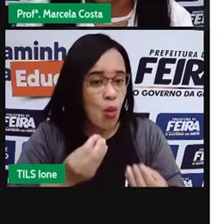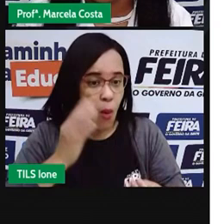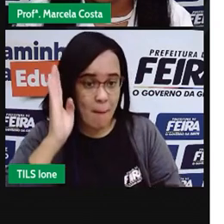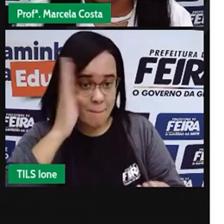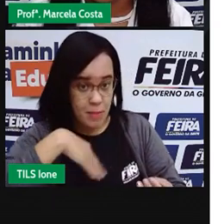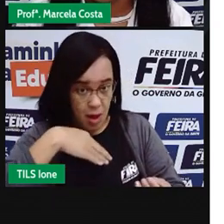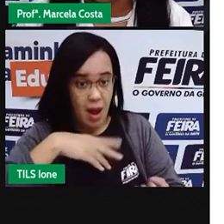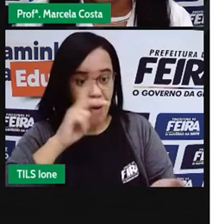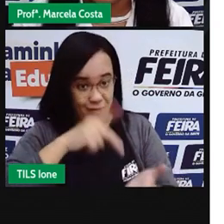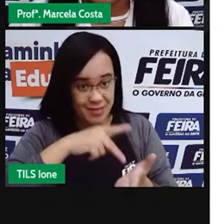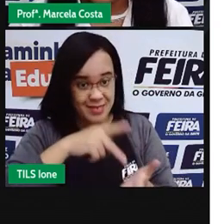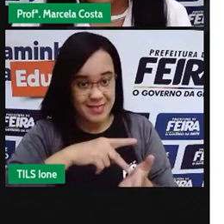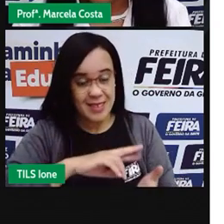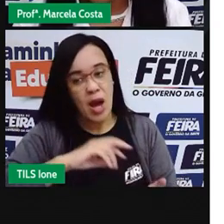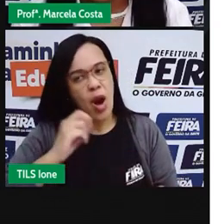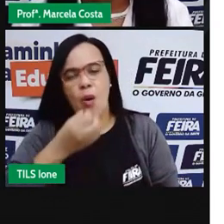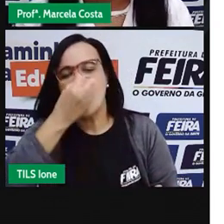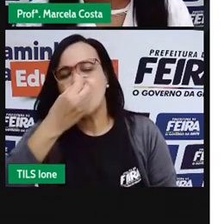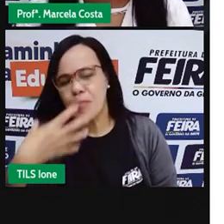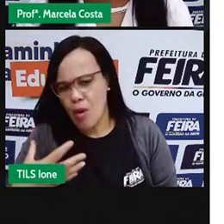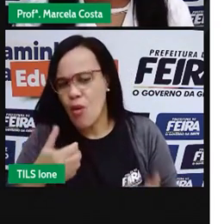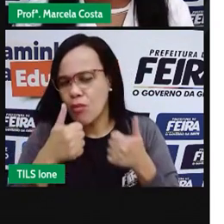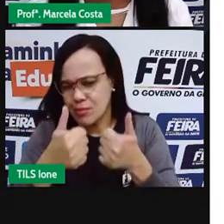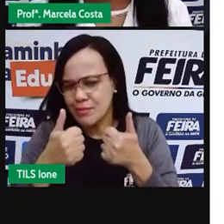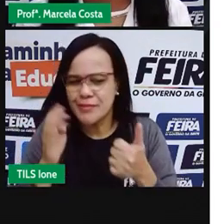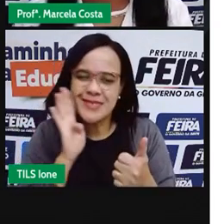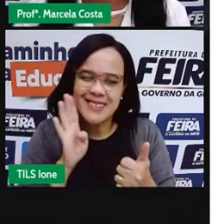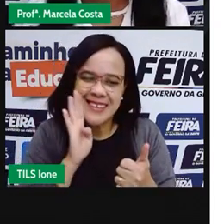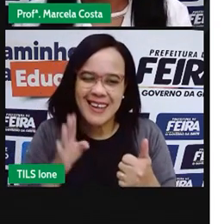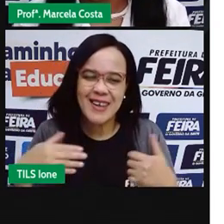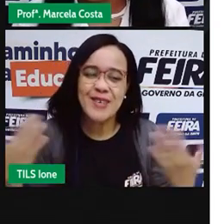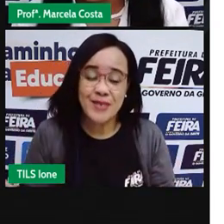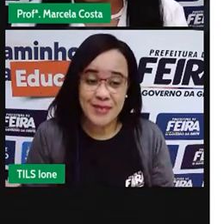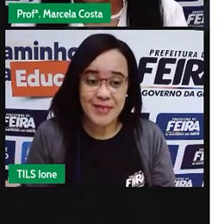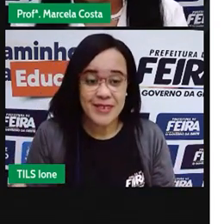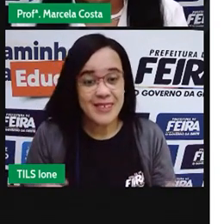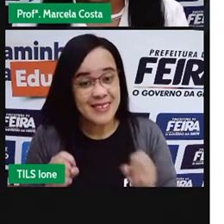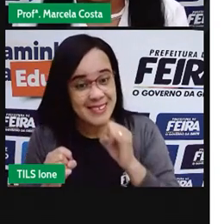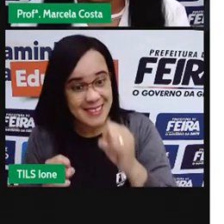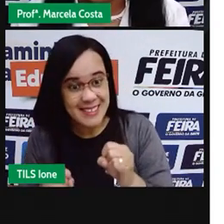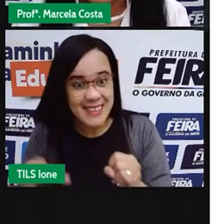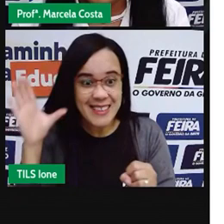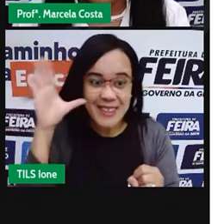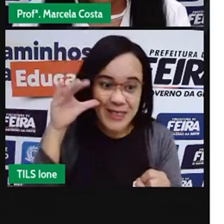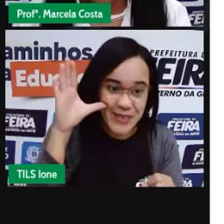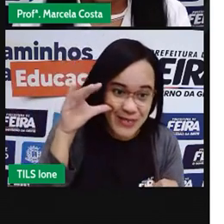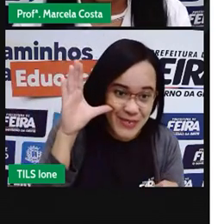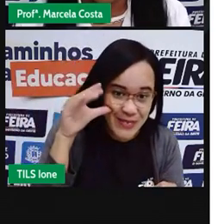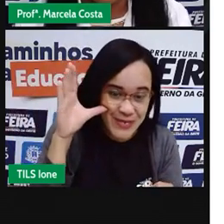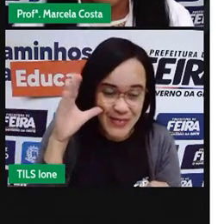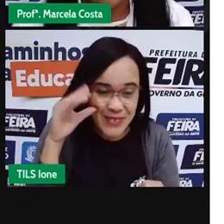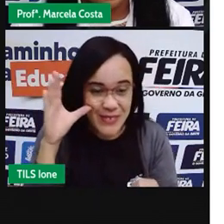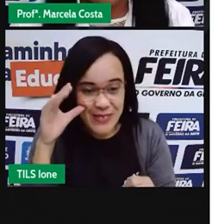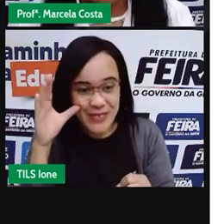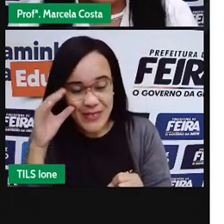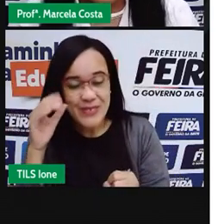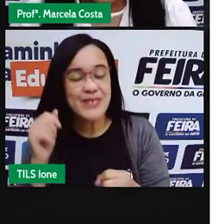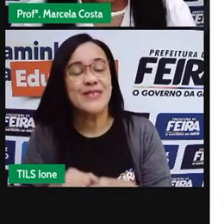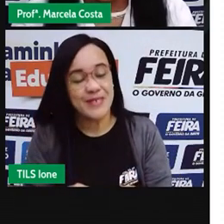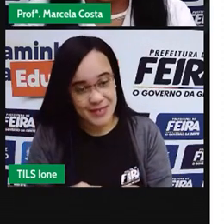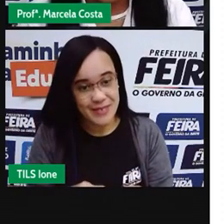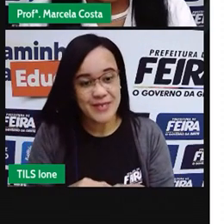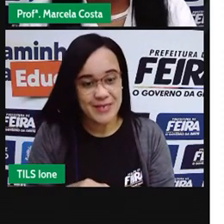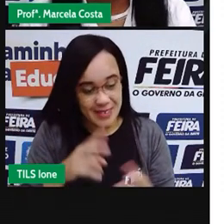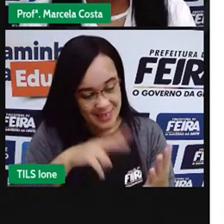bonzinho. E aí, ficou curiosa, ficou curioso para descobrir o que conta